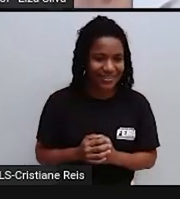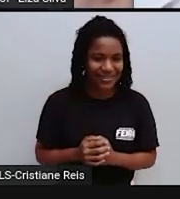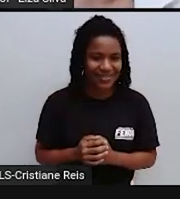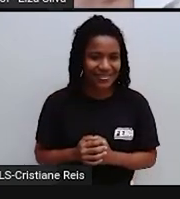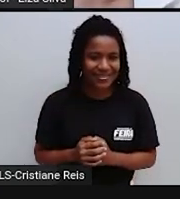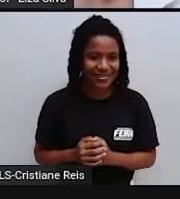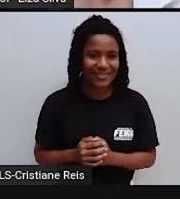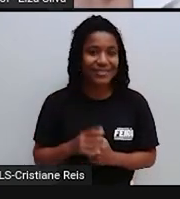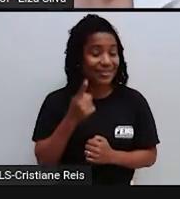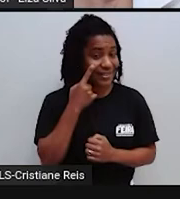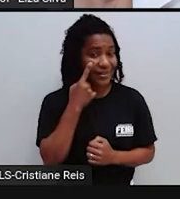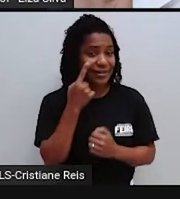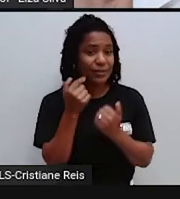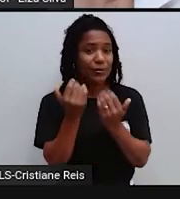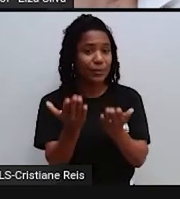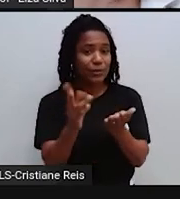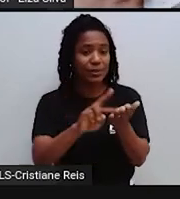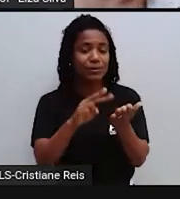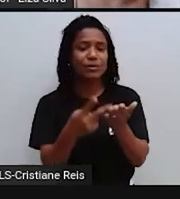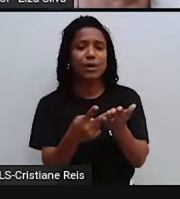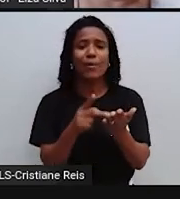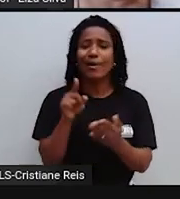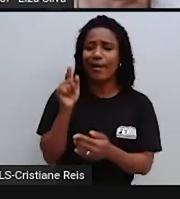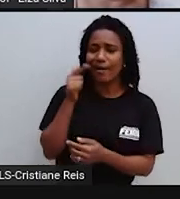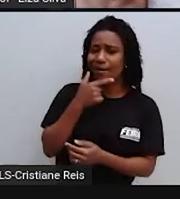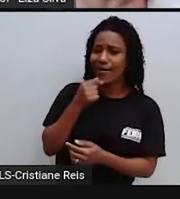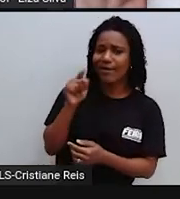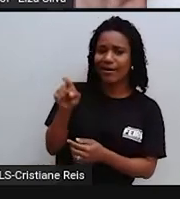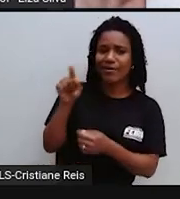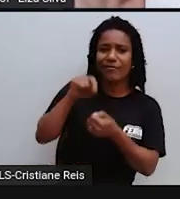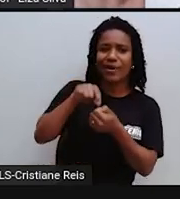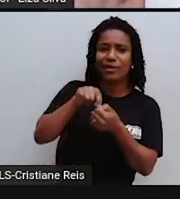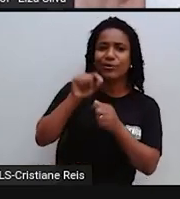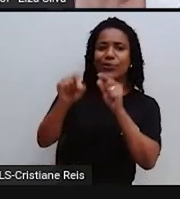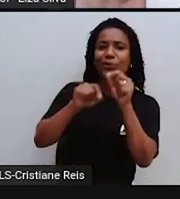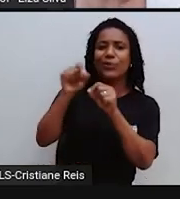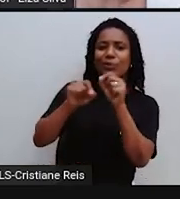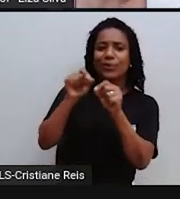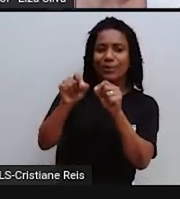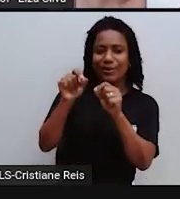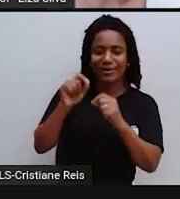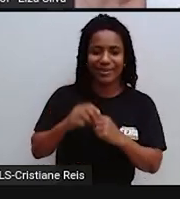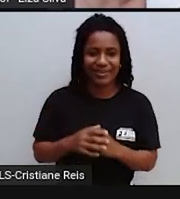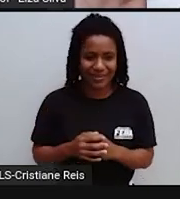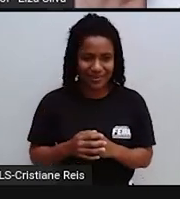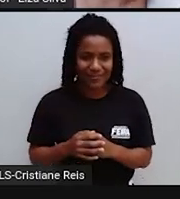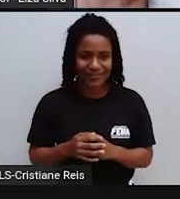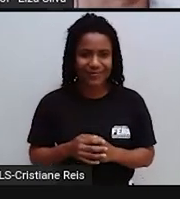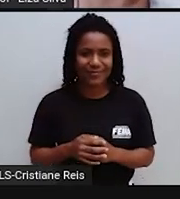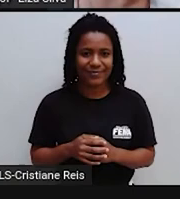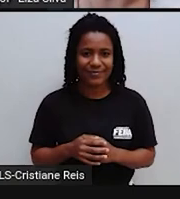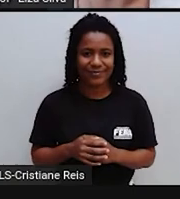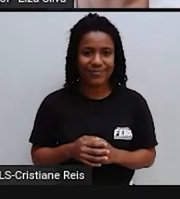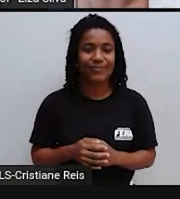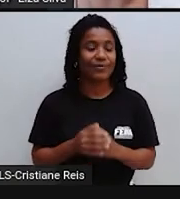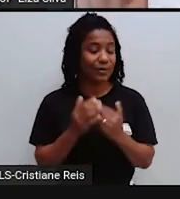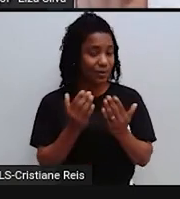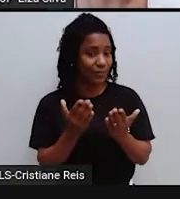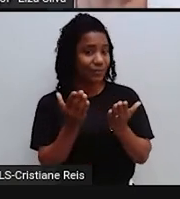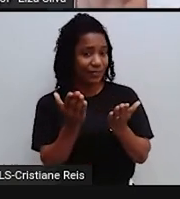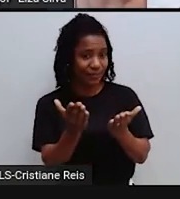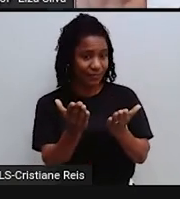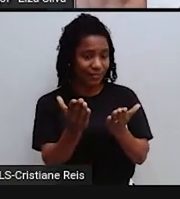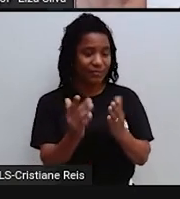What is he doing? O que é que ele está fazendo? Yes, play, ele está